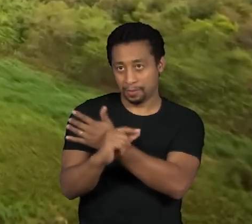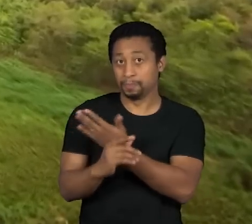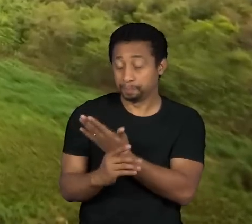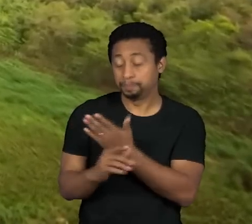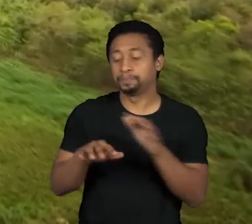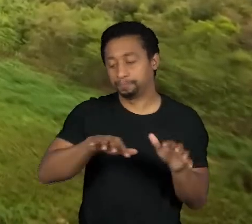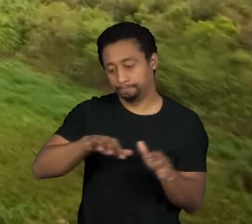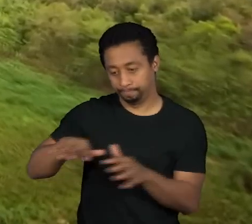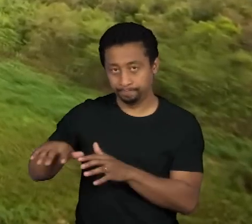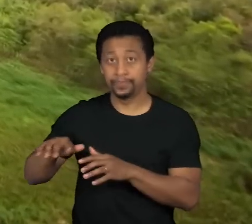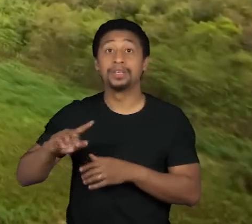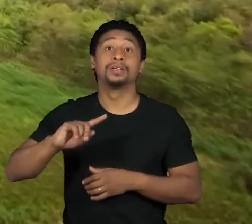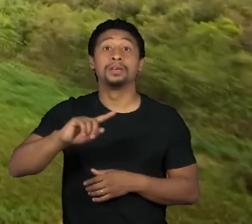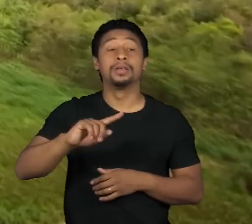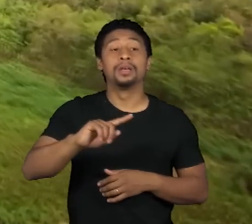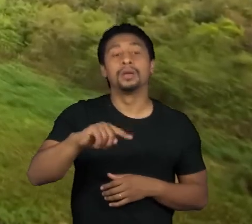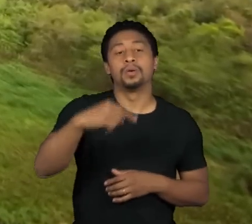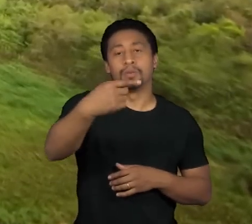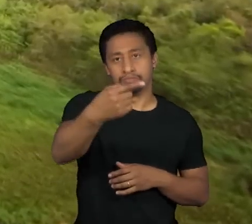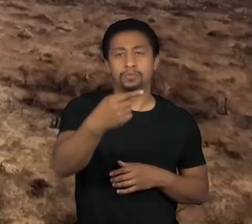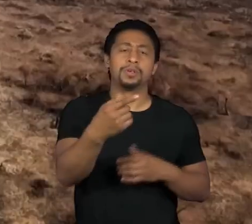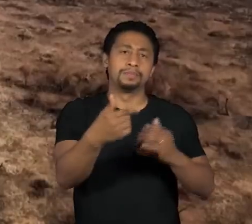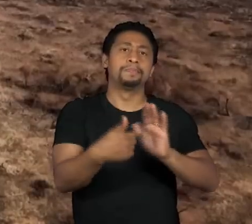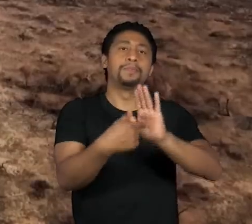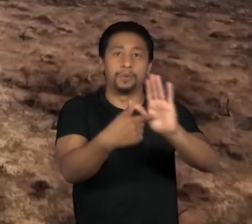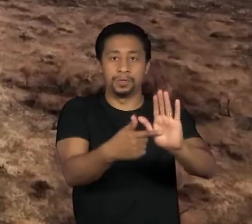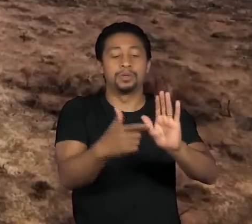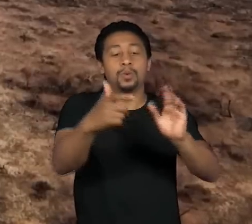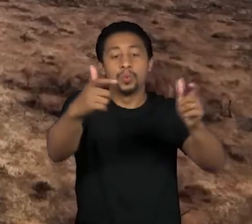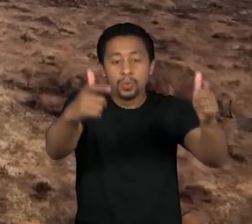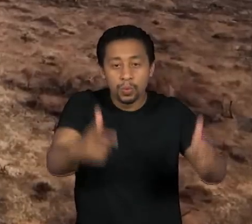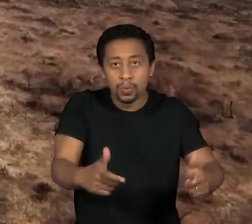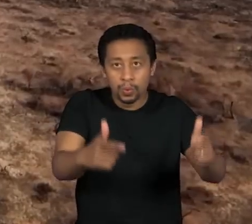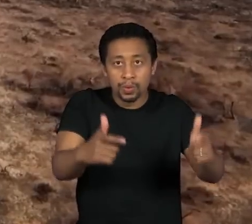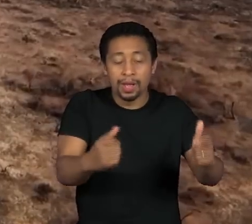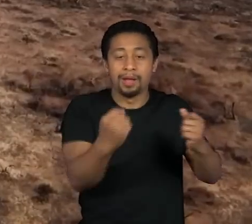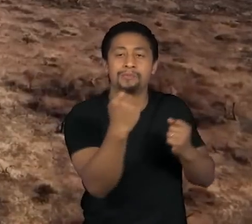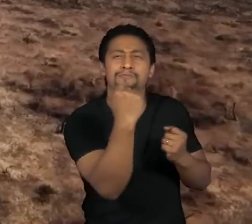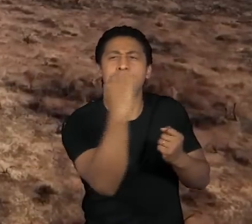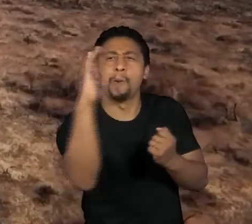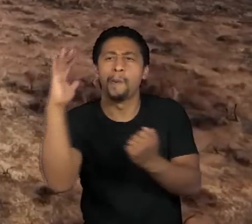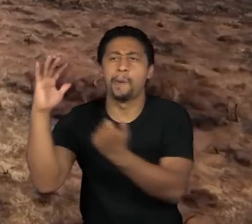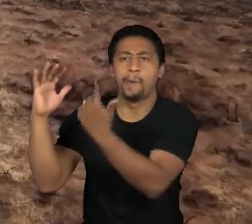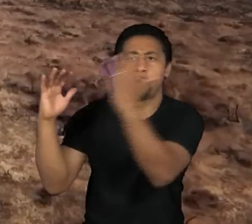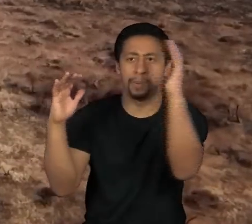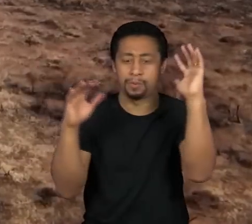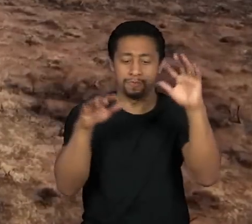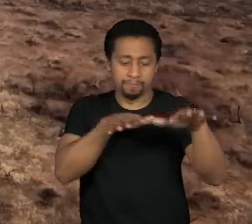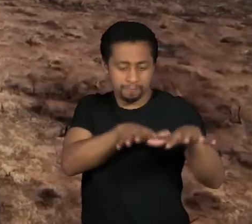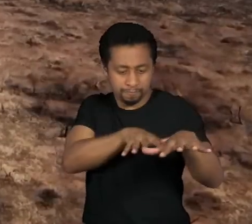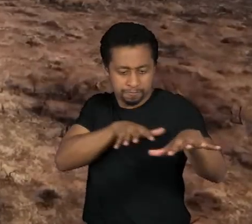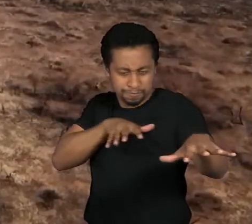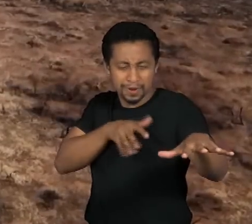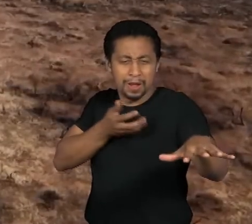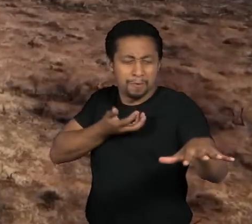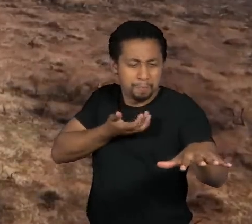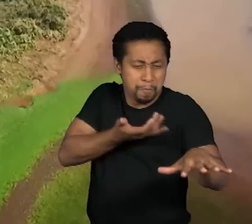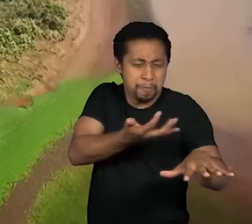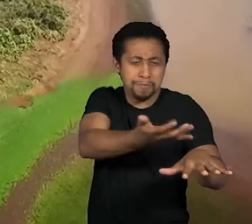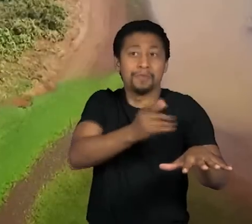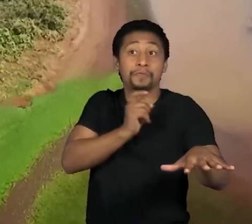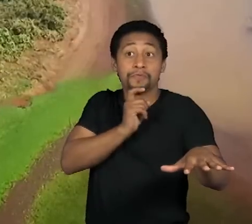você tem o lobo ativo, né? Esse canal, ele se abre nesse lobo onde hoje, no caso hoje, né, ele